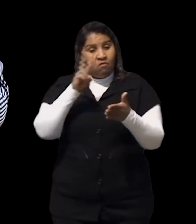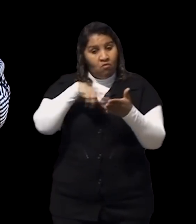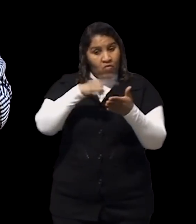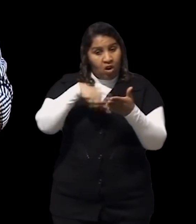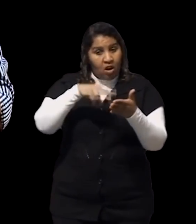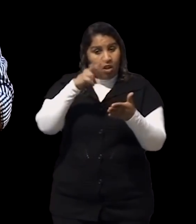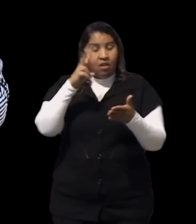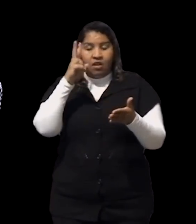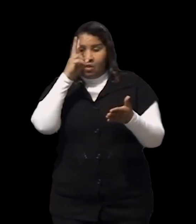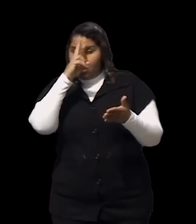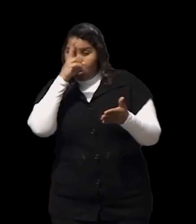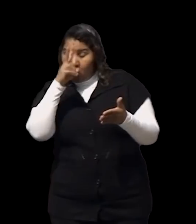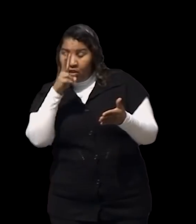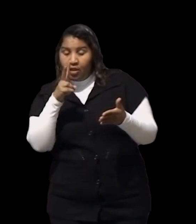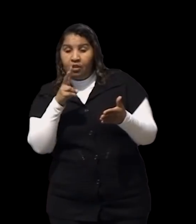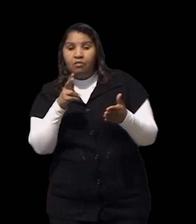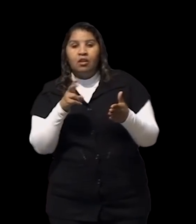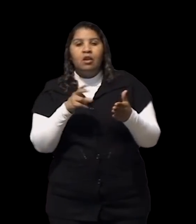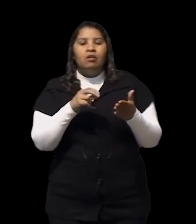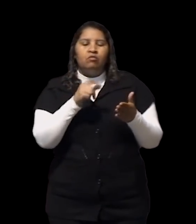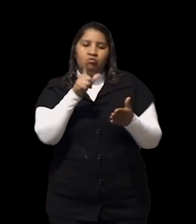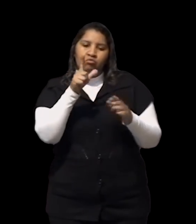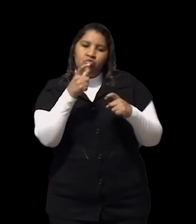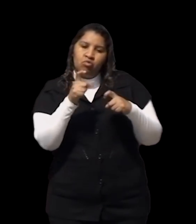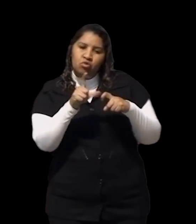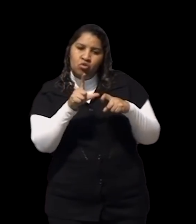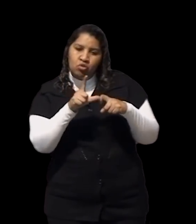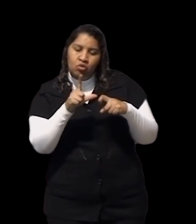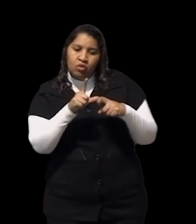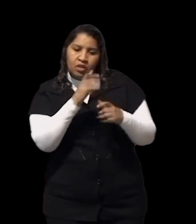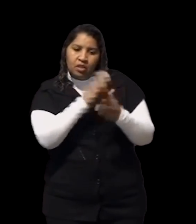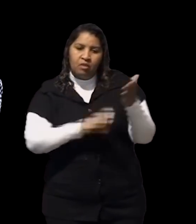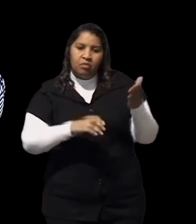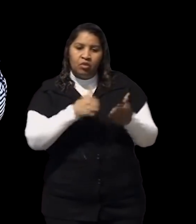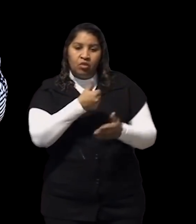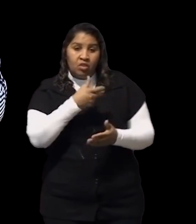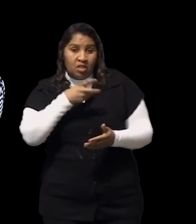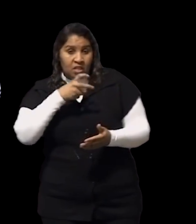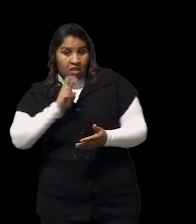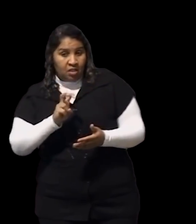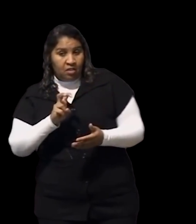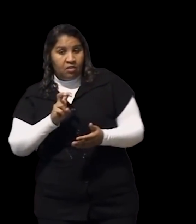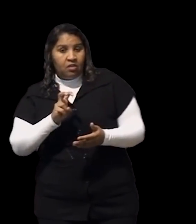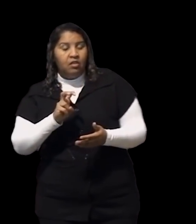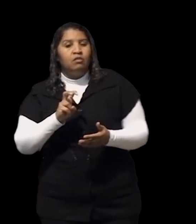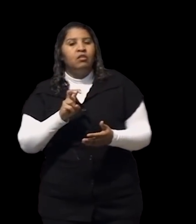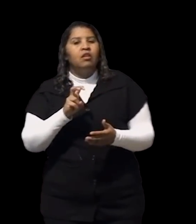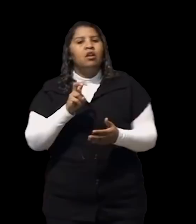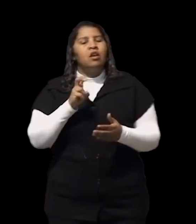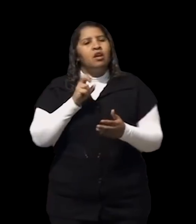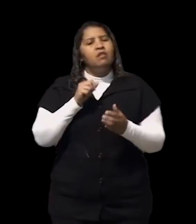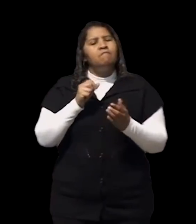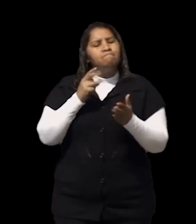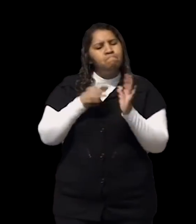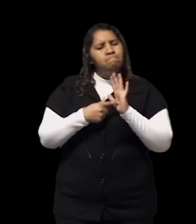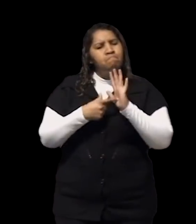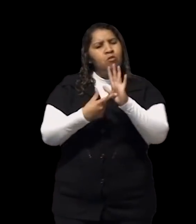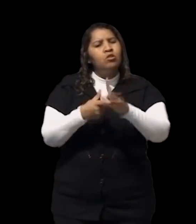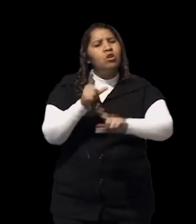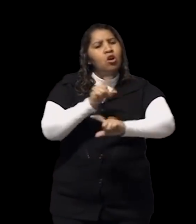Lucas Capítulo 15 que fala sobre a ovelha perdida a dracma perdida